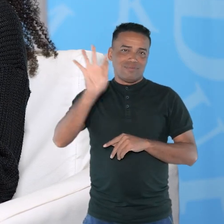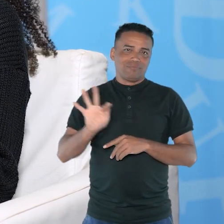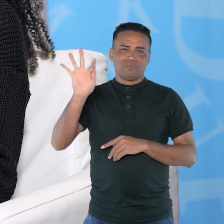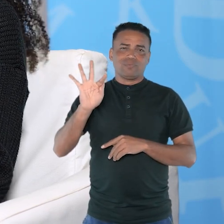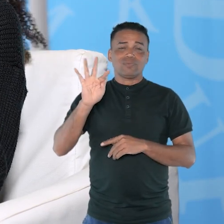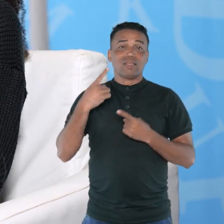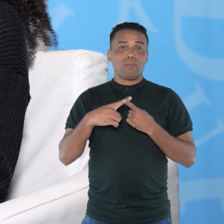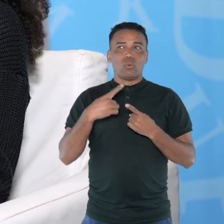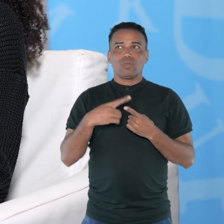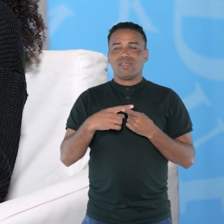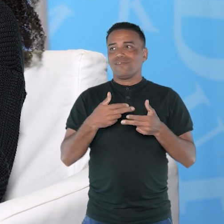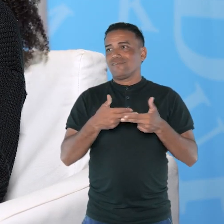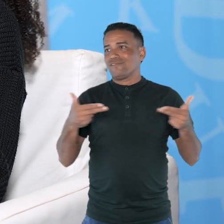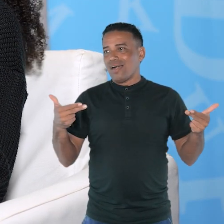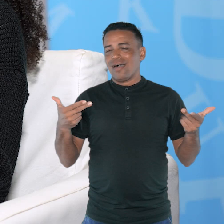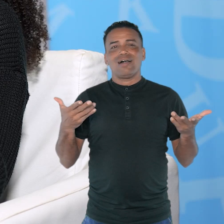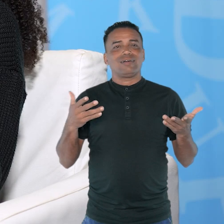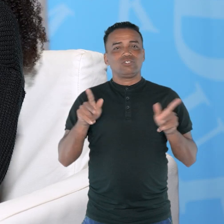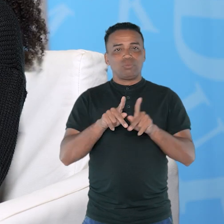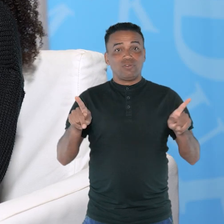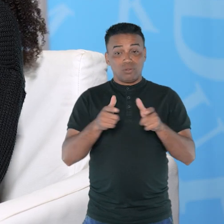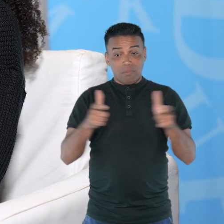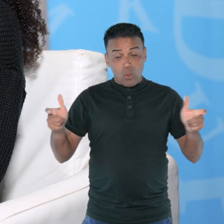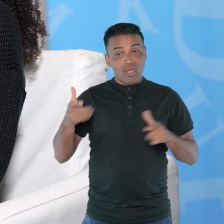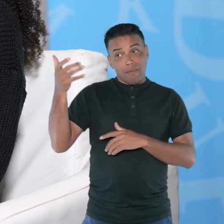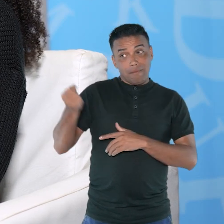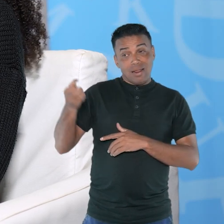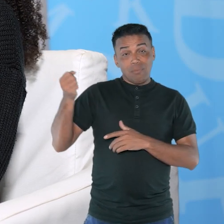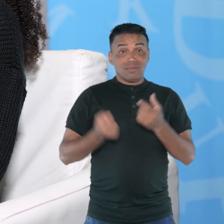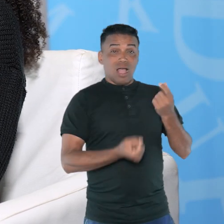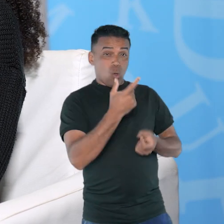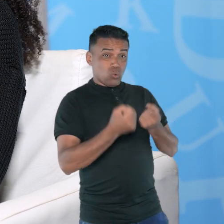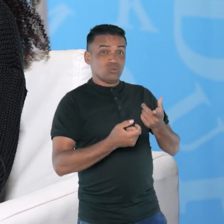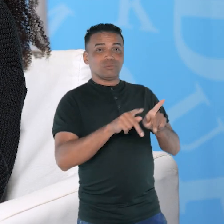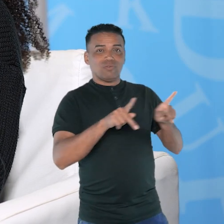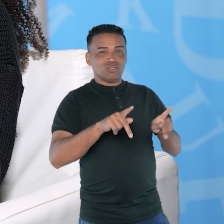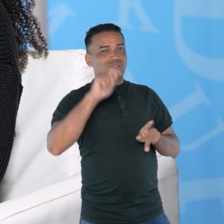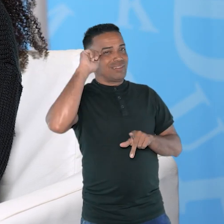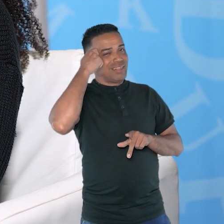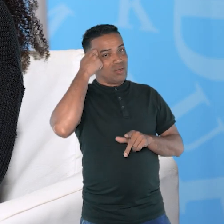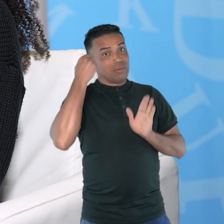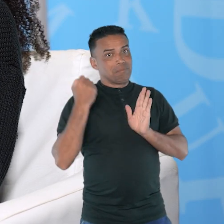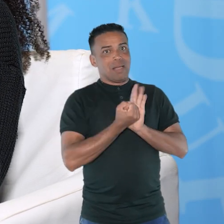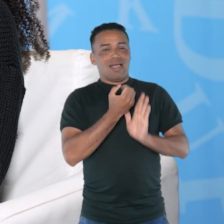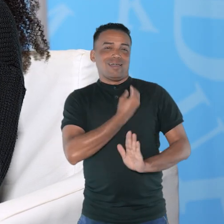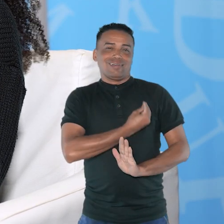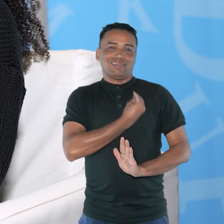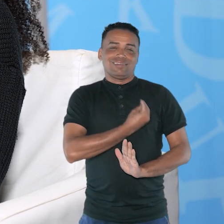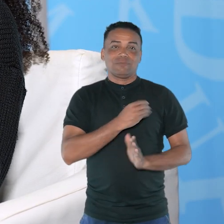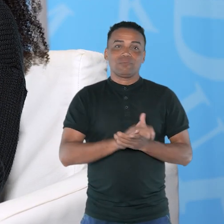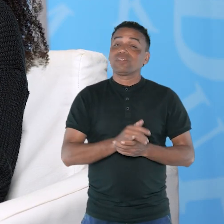porque eu tive muitos professores, a sua maioria branco, mas eu tive alguns professores negros que marcaram muito a minha vida. Então,